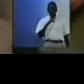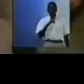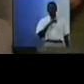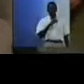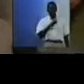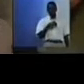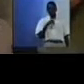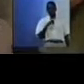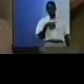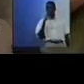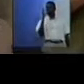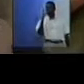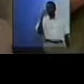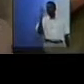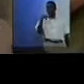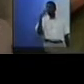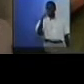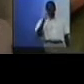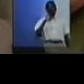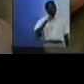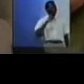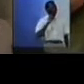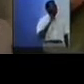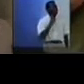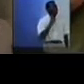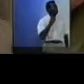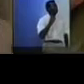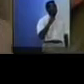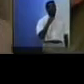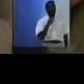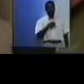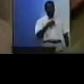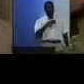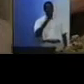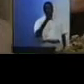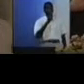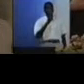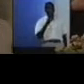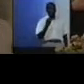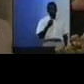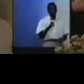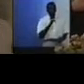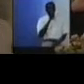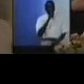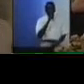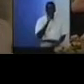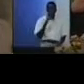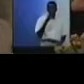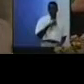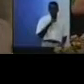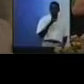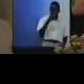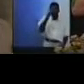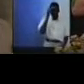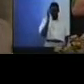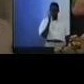isso. Mas quando você fica um tempo e não fuma mais, uma pessoa chega 2 metros de você. Ela